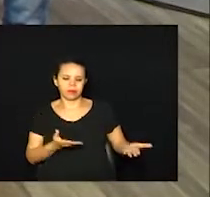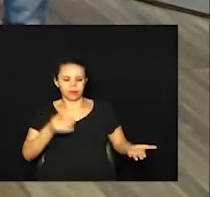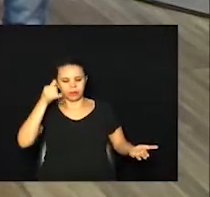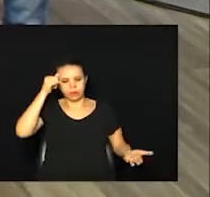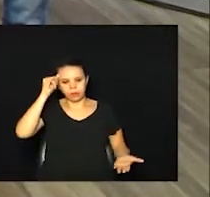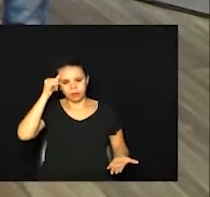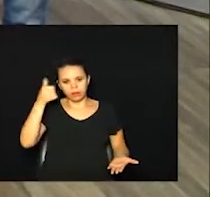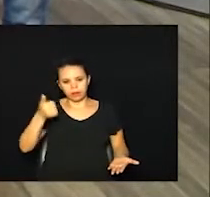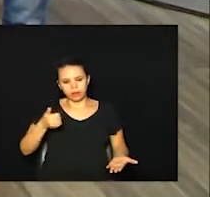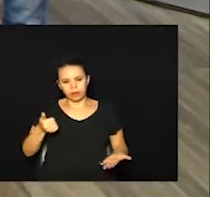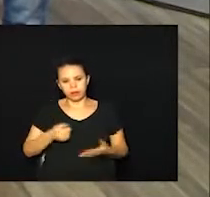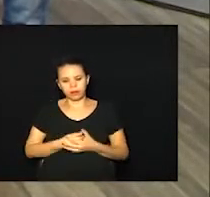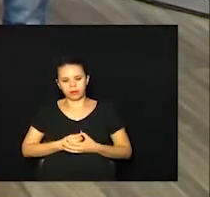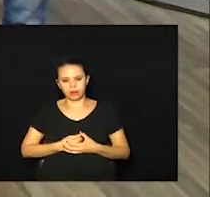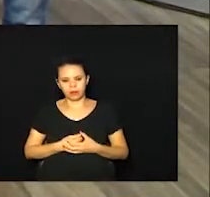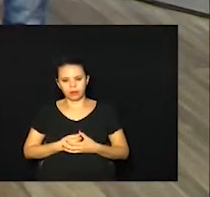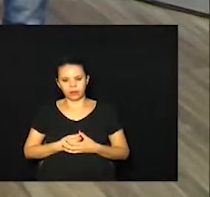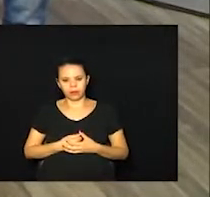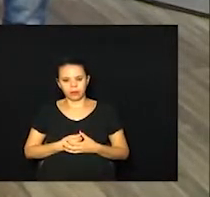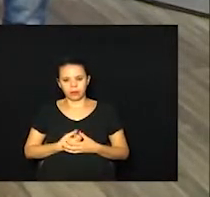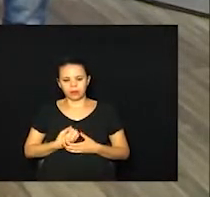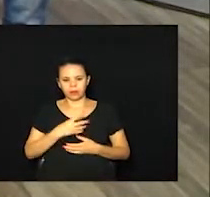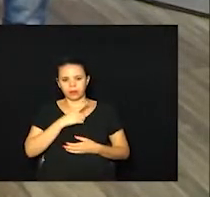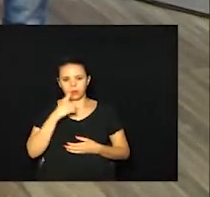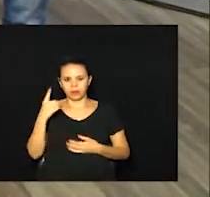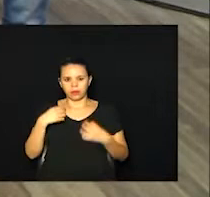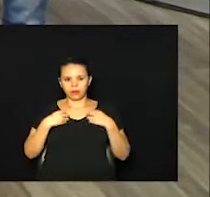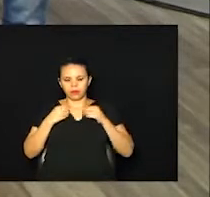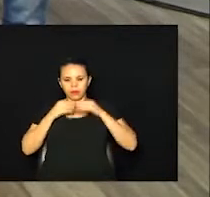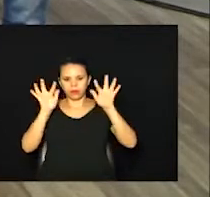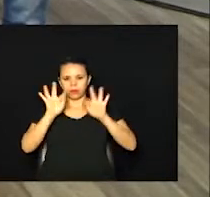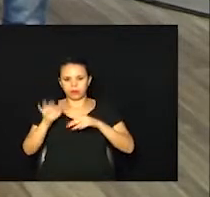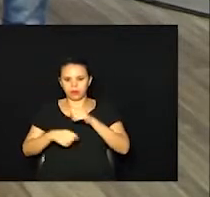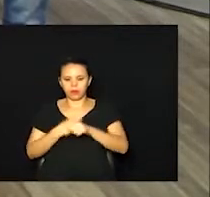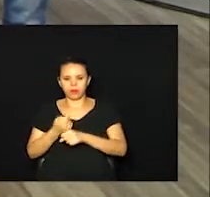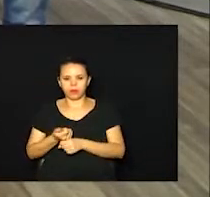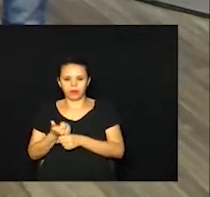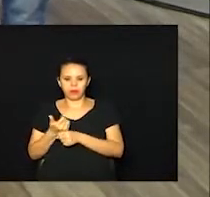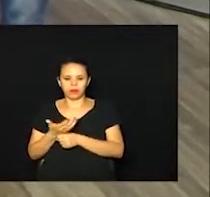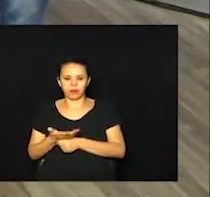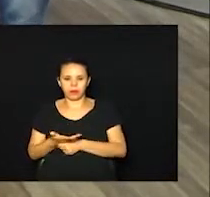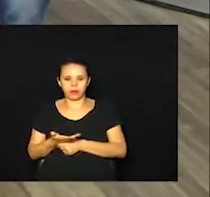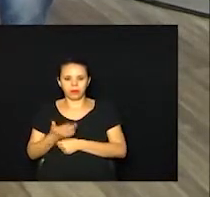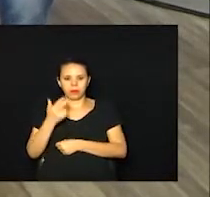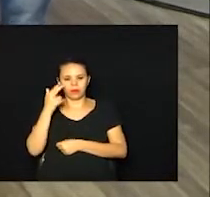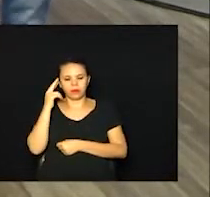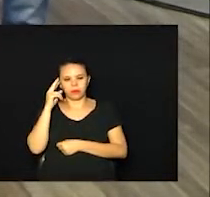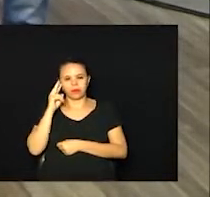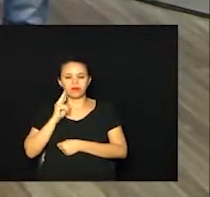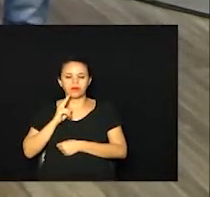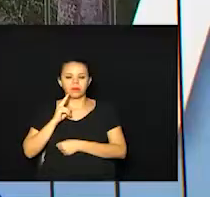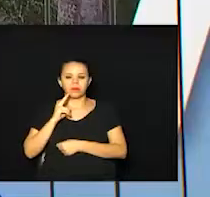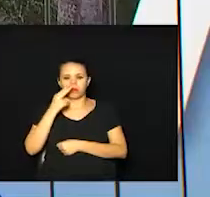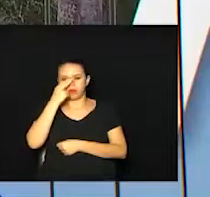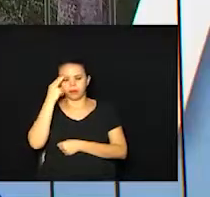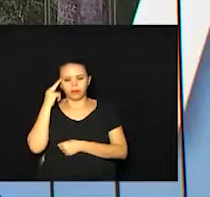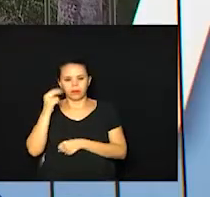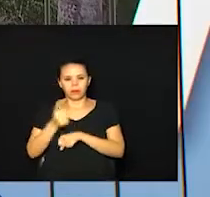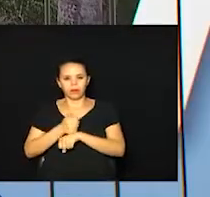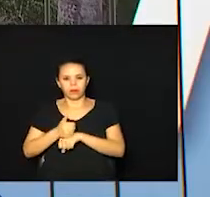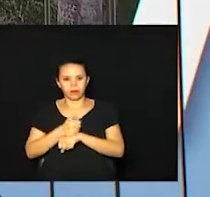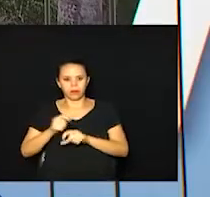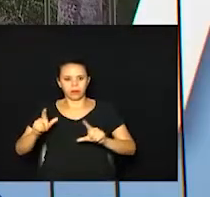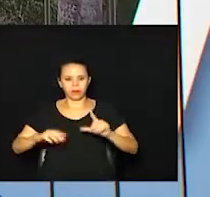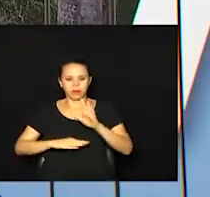Búfalo, primeiramente, seja bem-vindo, bom dia e um feliz ano novo. Bom dia, Gabriel, Viviane, equipe aqui da